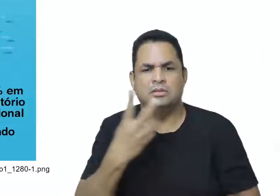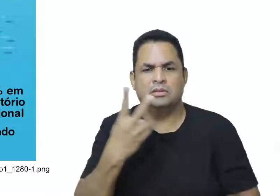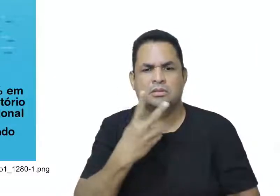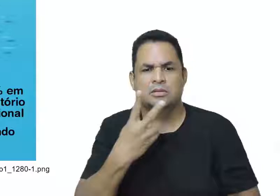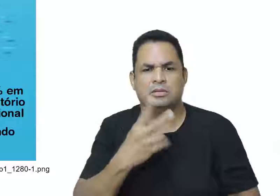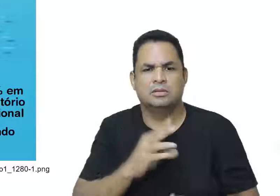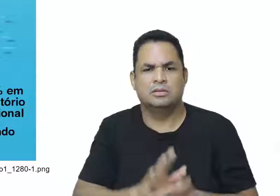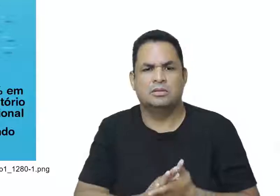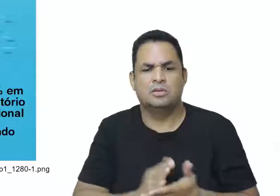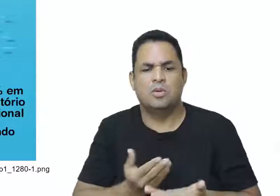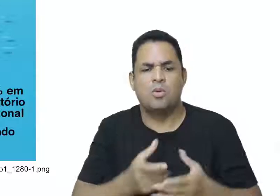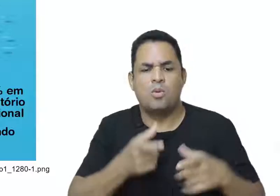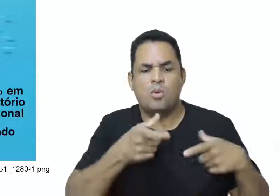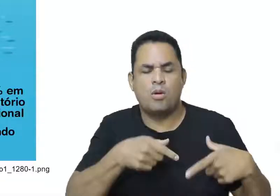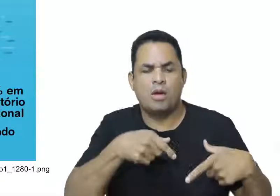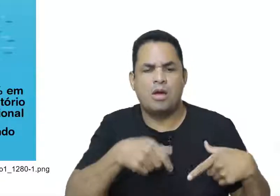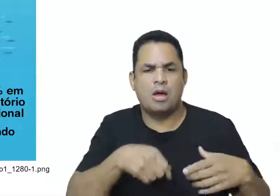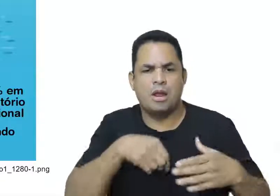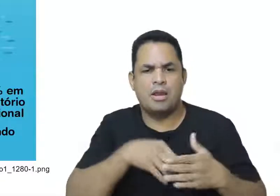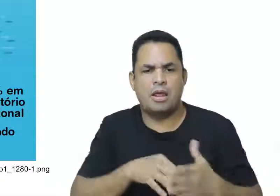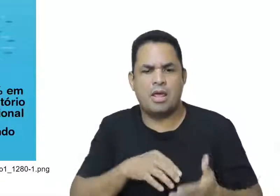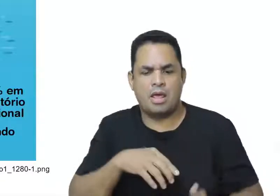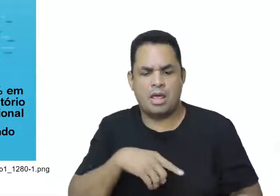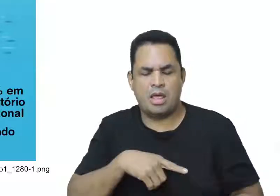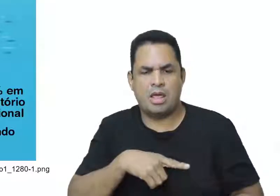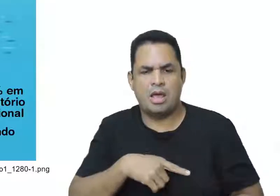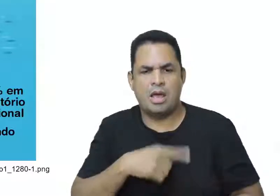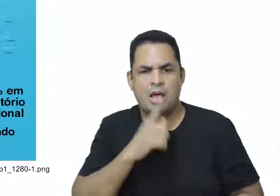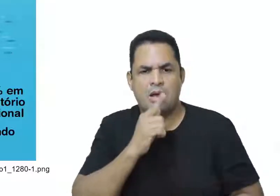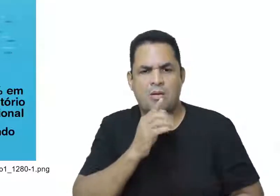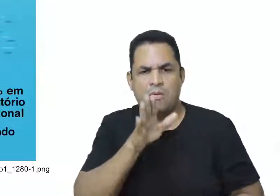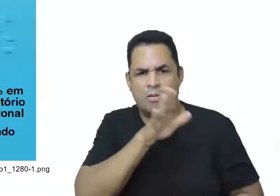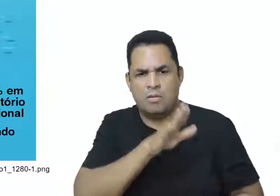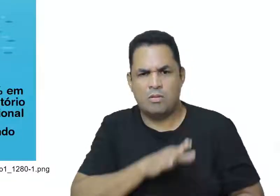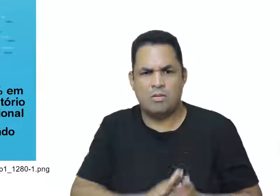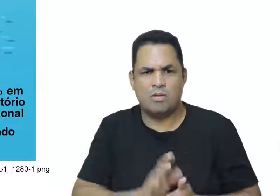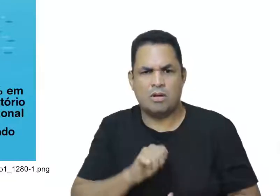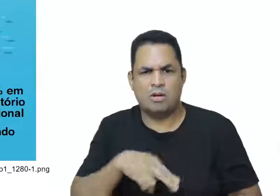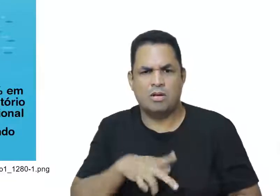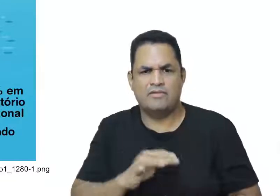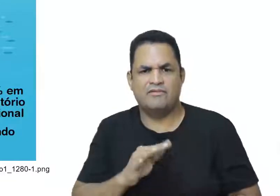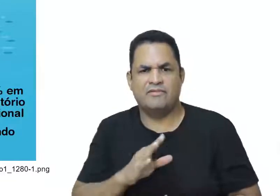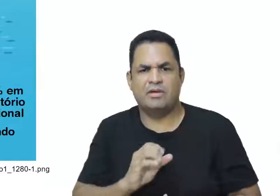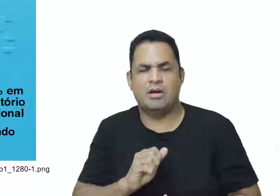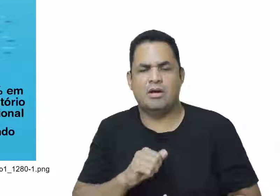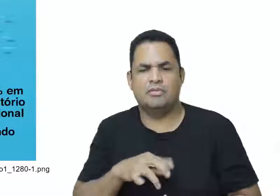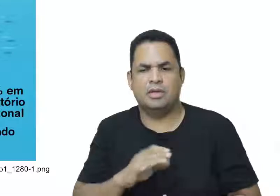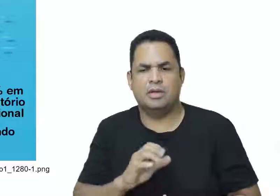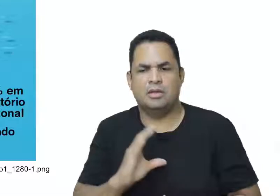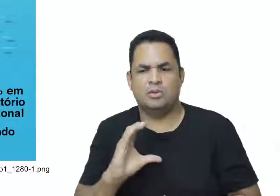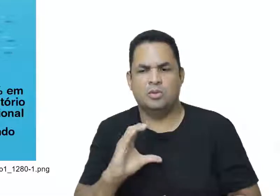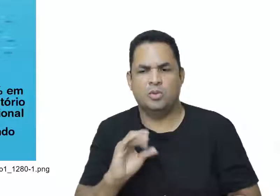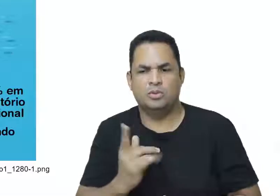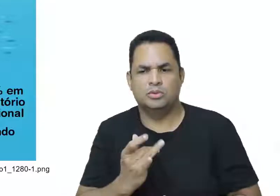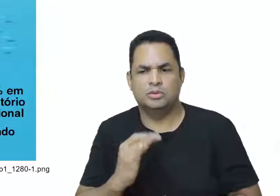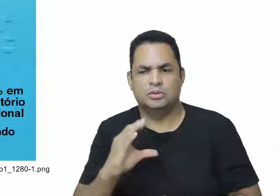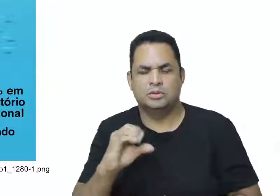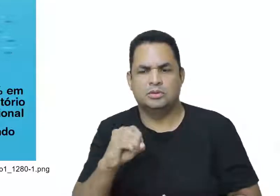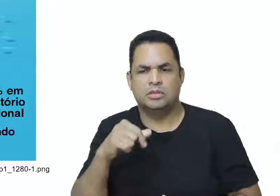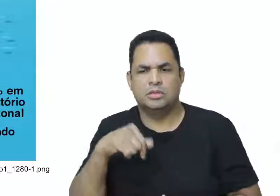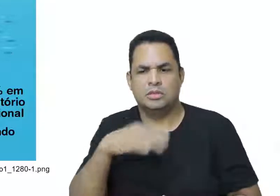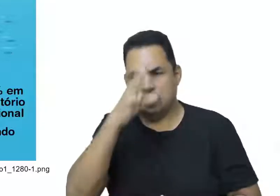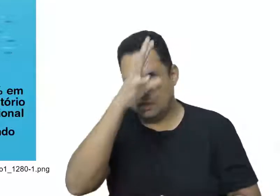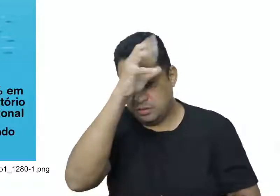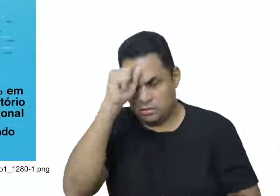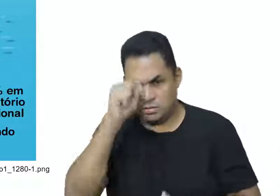grandes aquíferos, todos os 2 já tiveram no Enem. O aquífero do Alter do Chão, aqui na Amazônia,